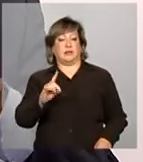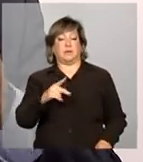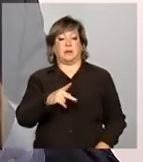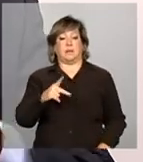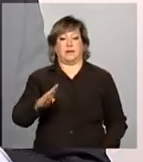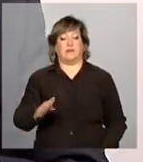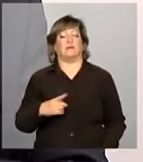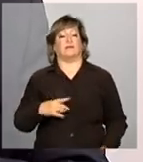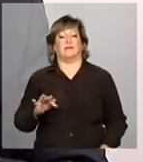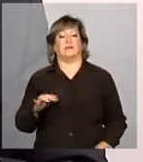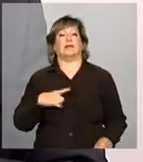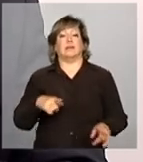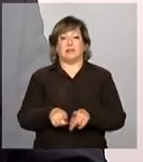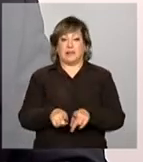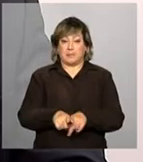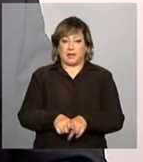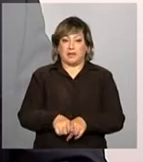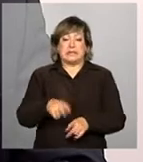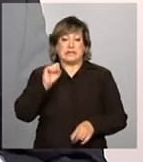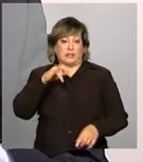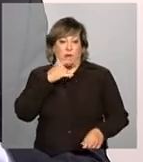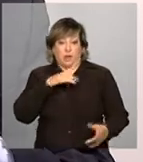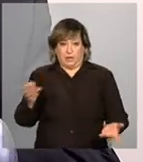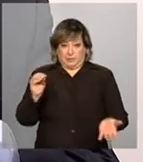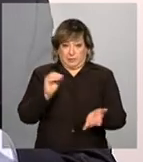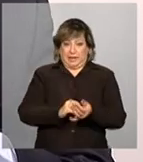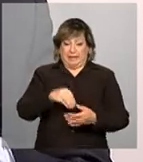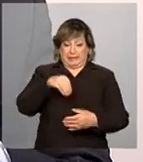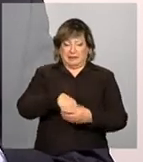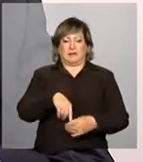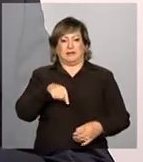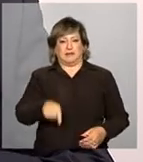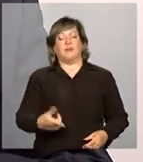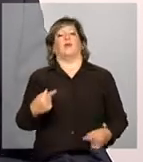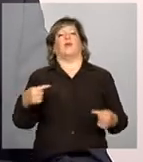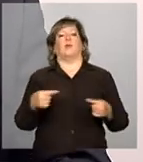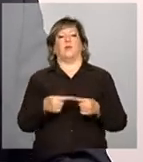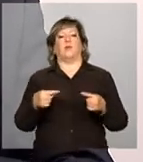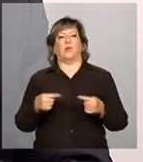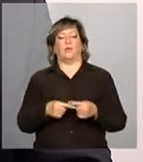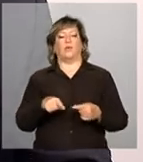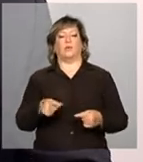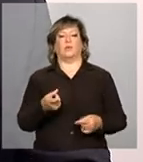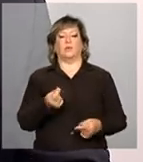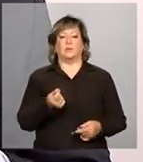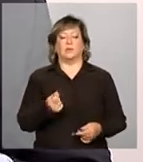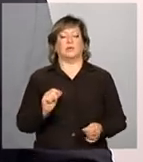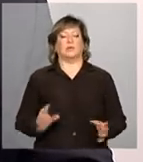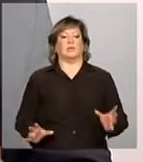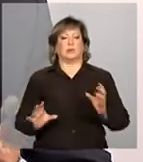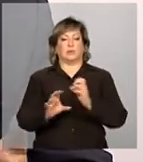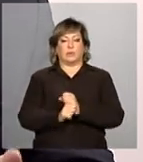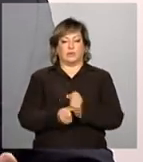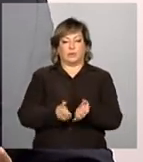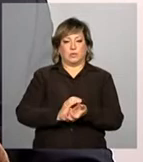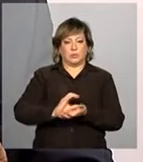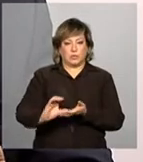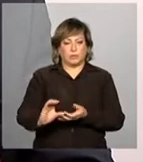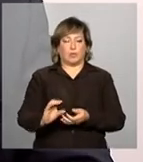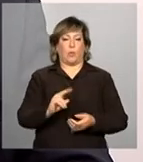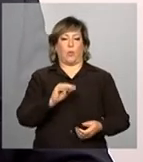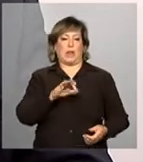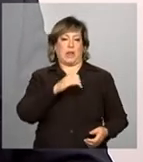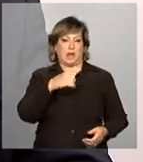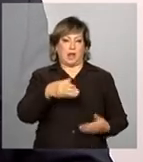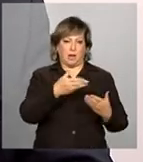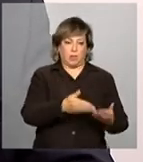já consegui colocar no seu orçamento essa estrutura ele já fica de acordo com os recursos que estão são com financiados tanto pela